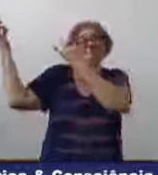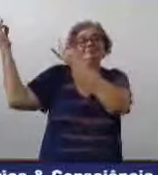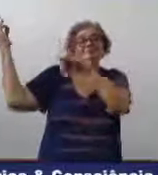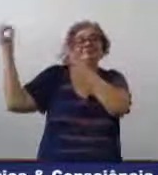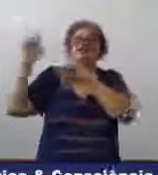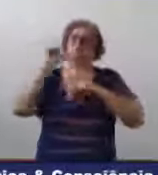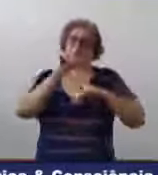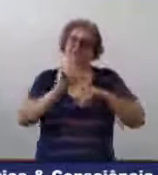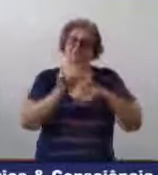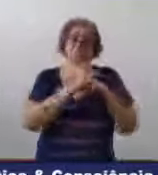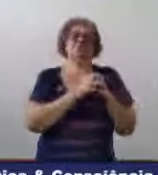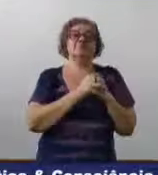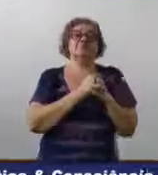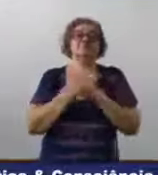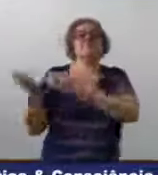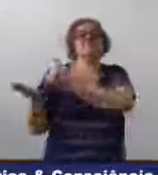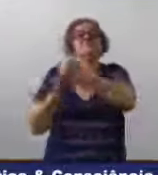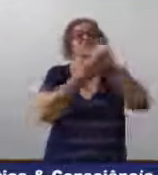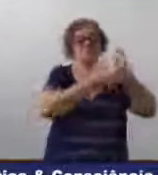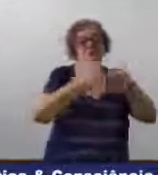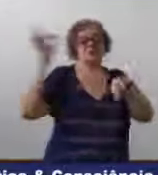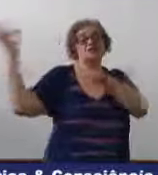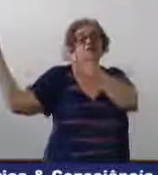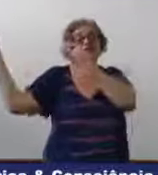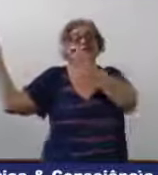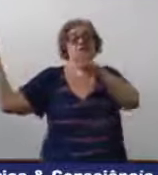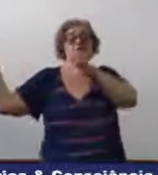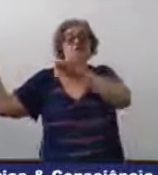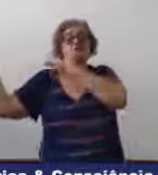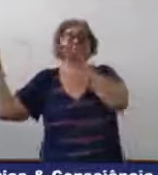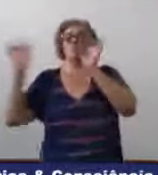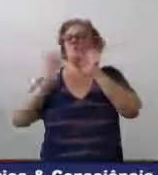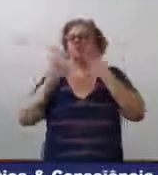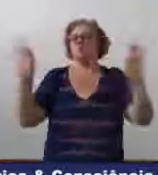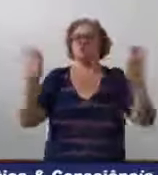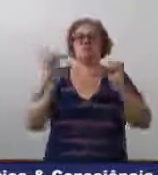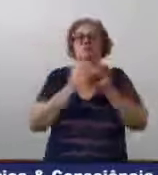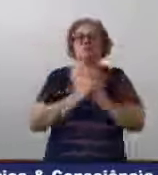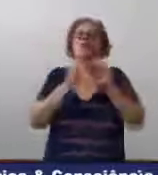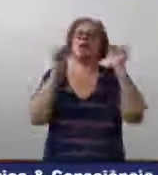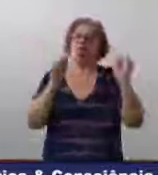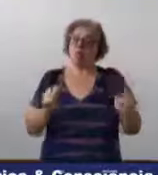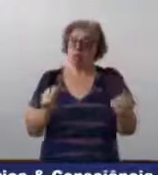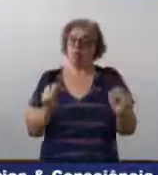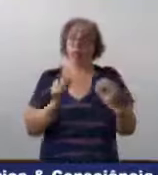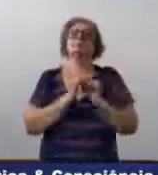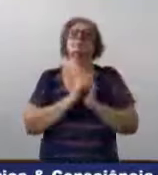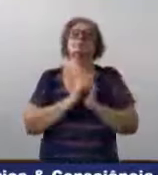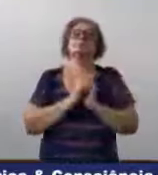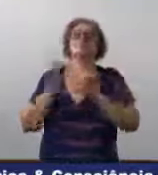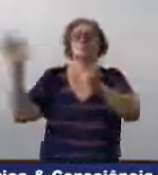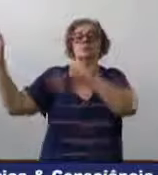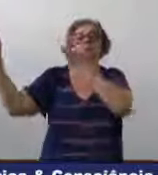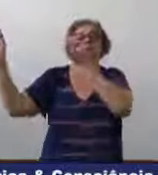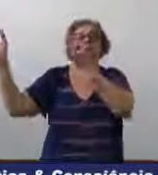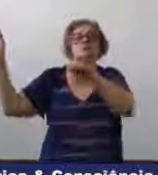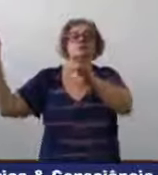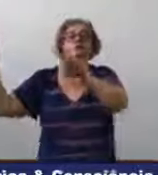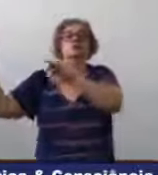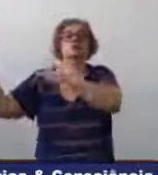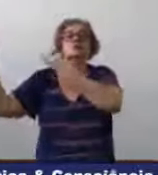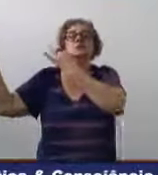por exemplo. Aí, traz o violino, já afinado. Pergunto, é possível, num